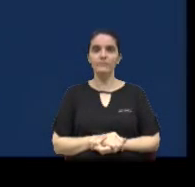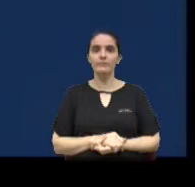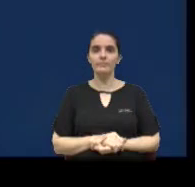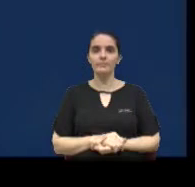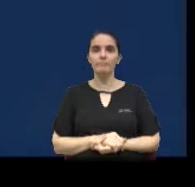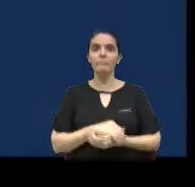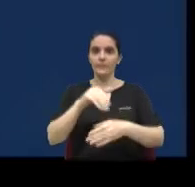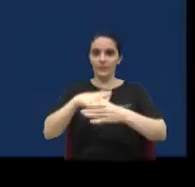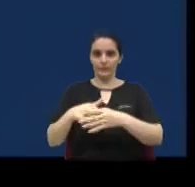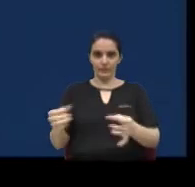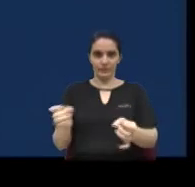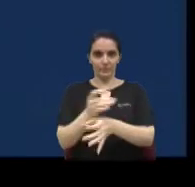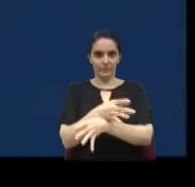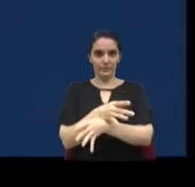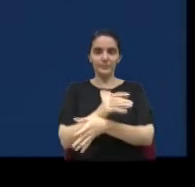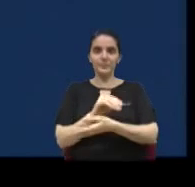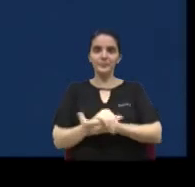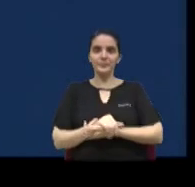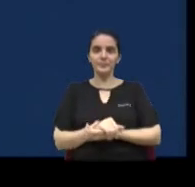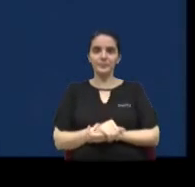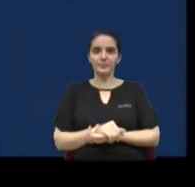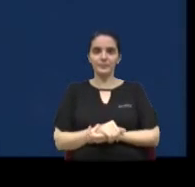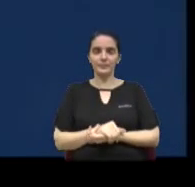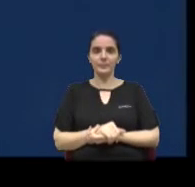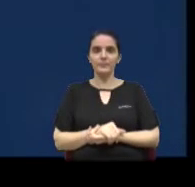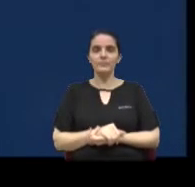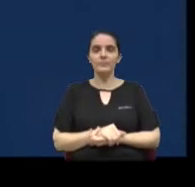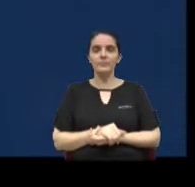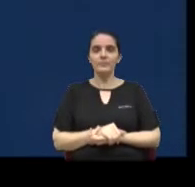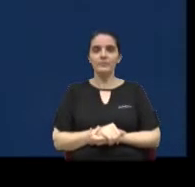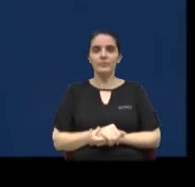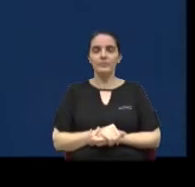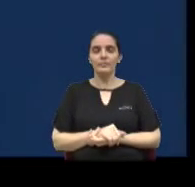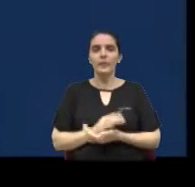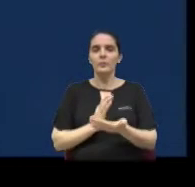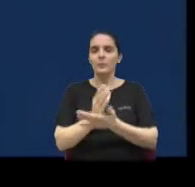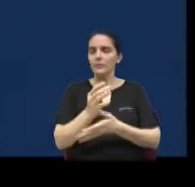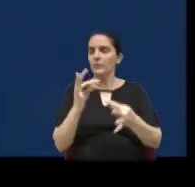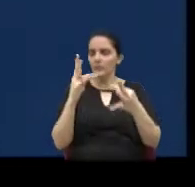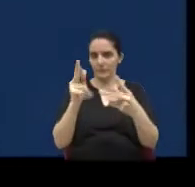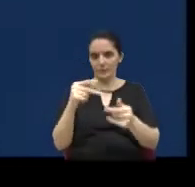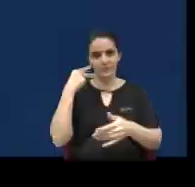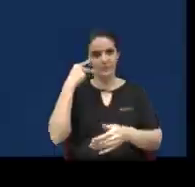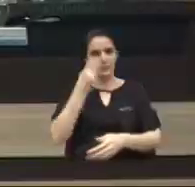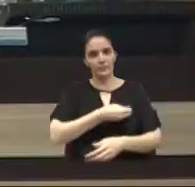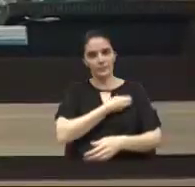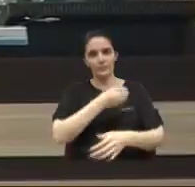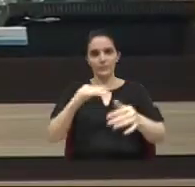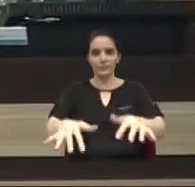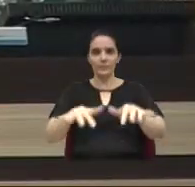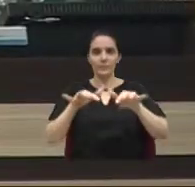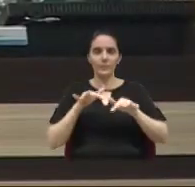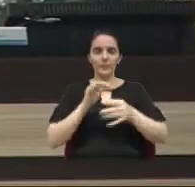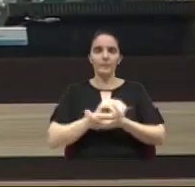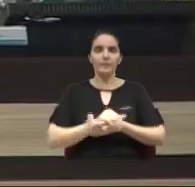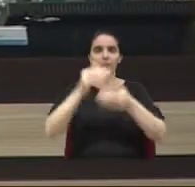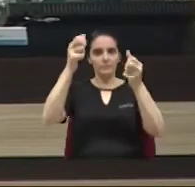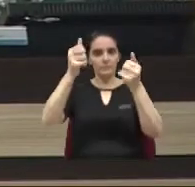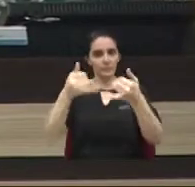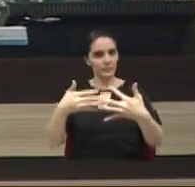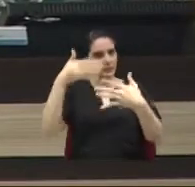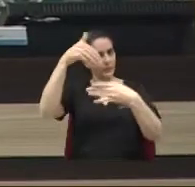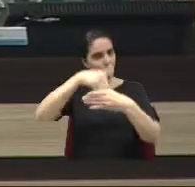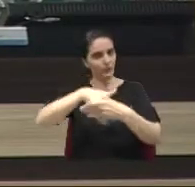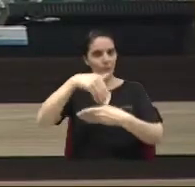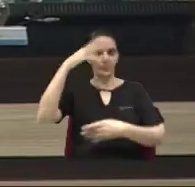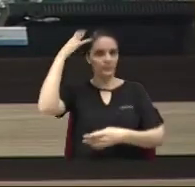Está encerrada a votação. Quer justificar? O projeto foi aprovado por todos os vereadores presentes no plenário. Para justificativa de